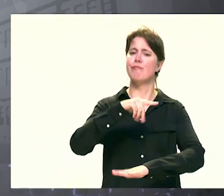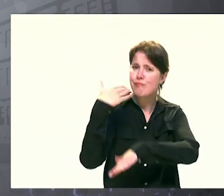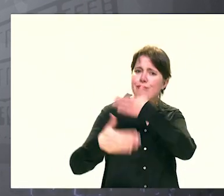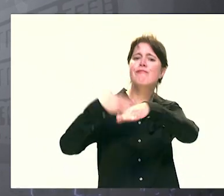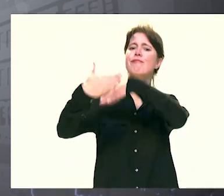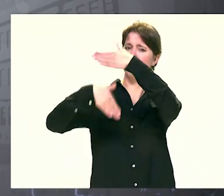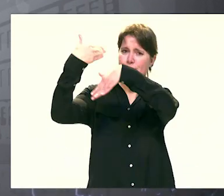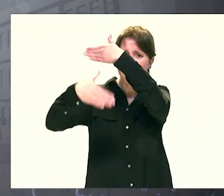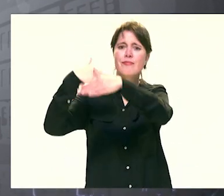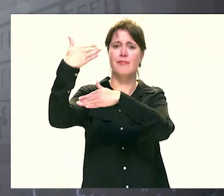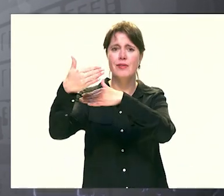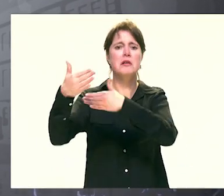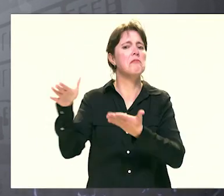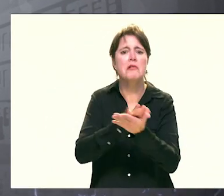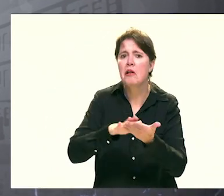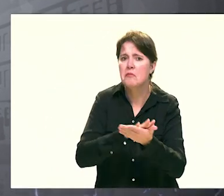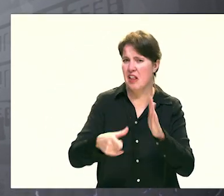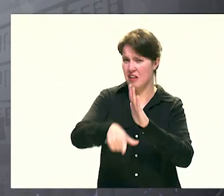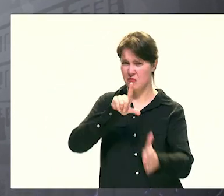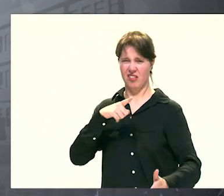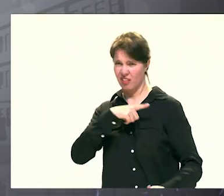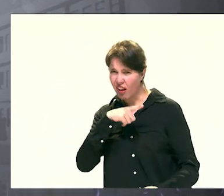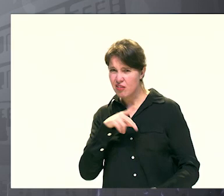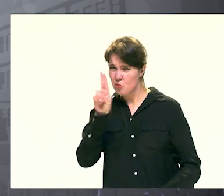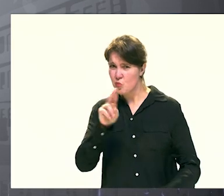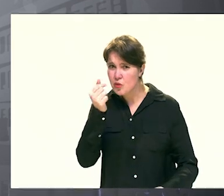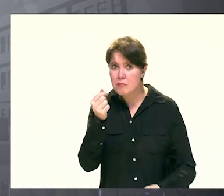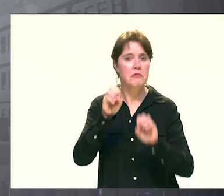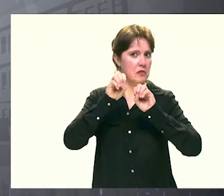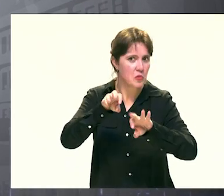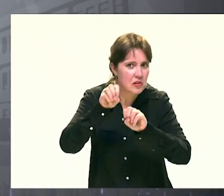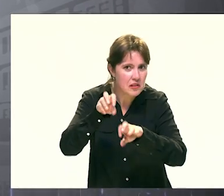que conseguiu se desenvolver sem que antes